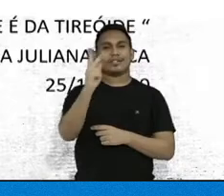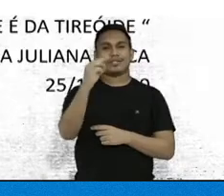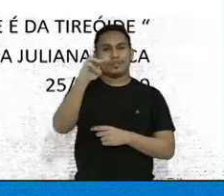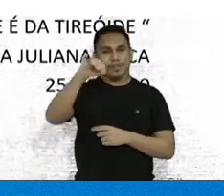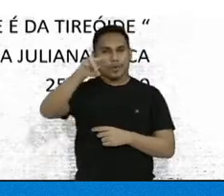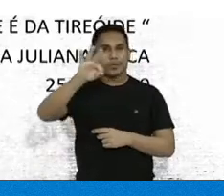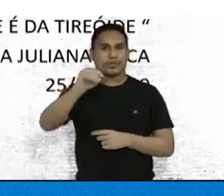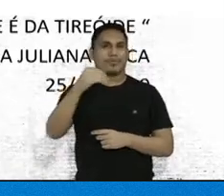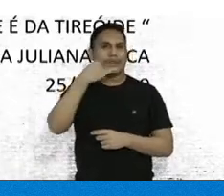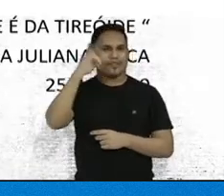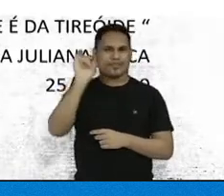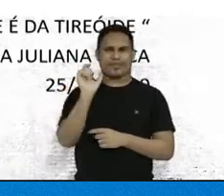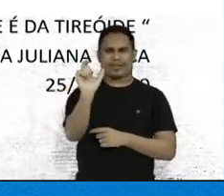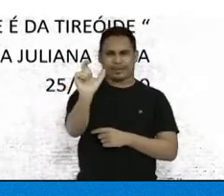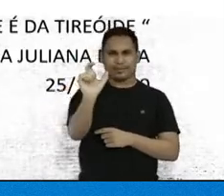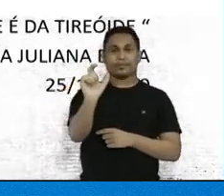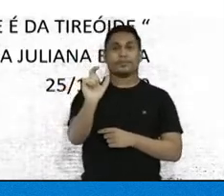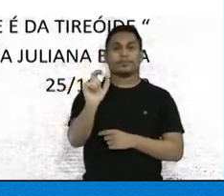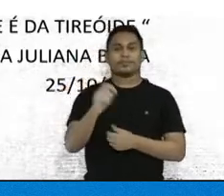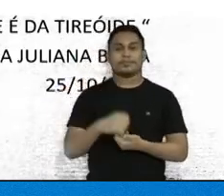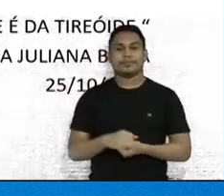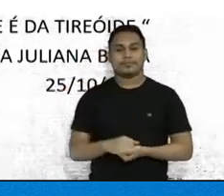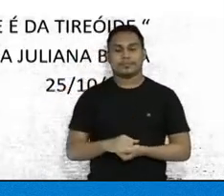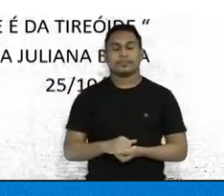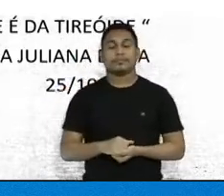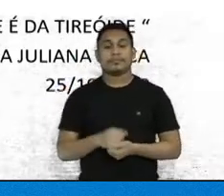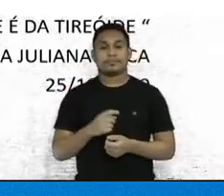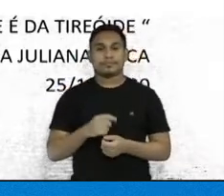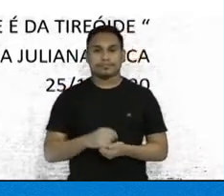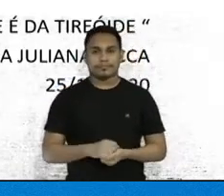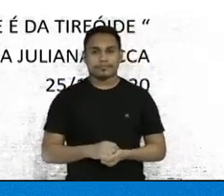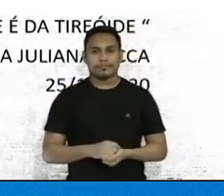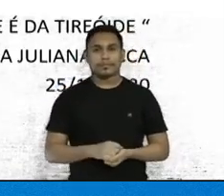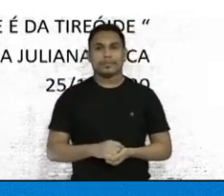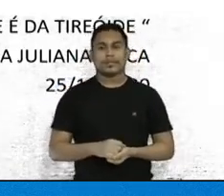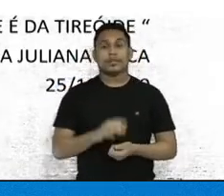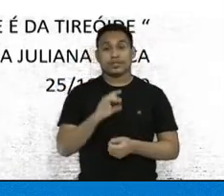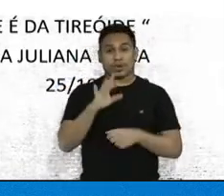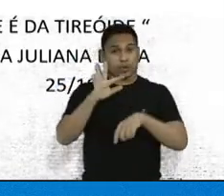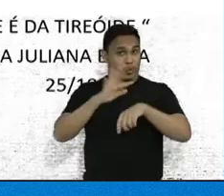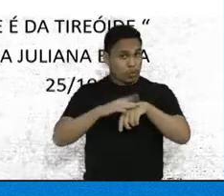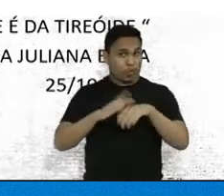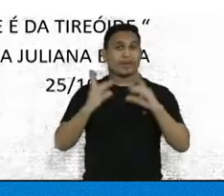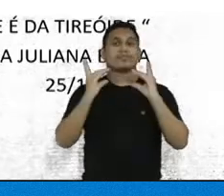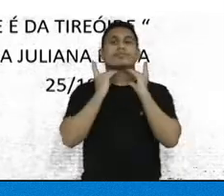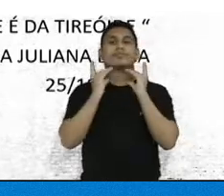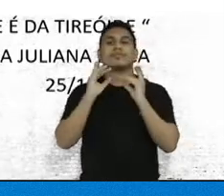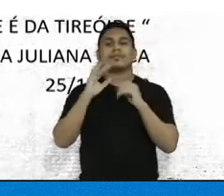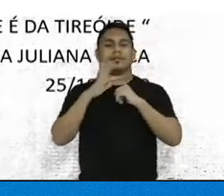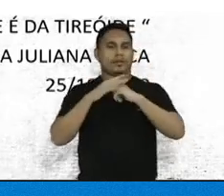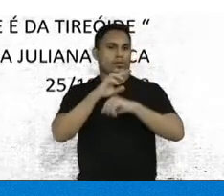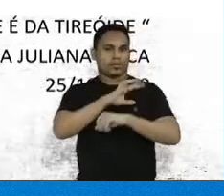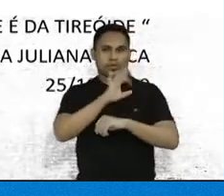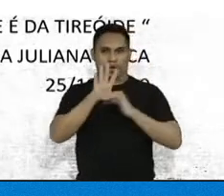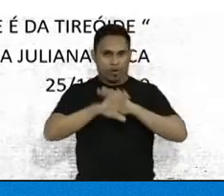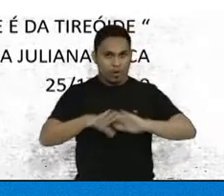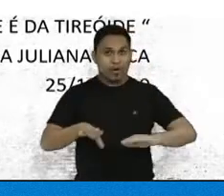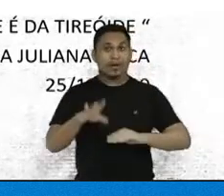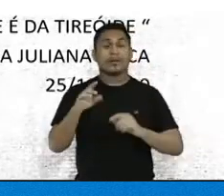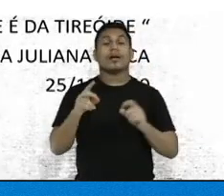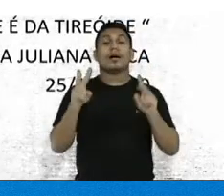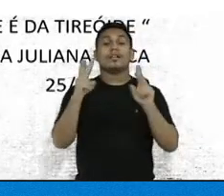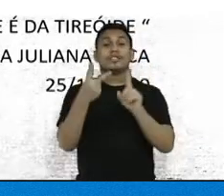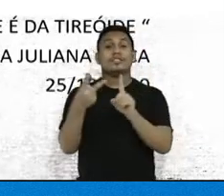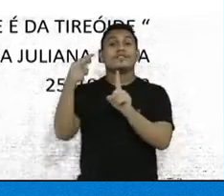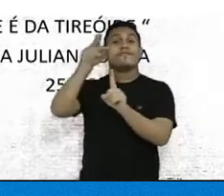na medida do possível, o nome doença de Hashimoto, tá? Essa forma diferente de enxergar como uma doença